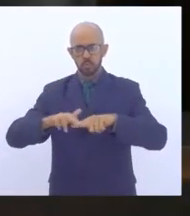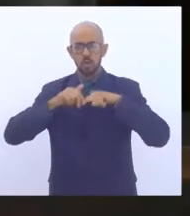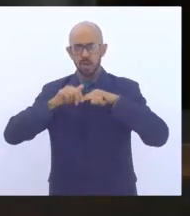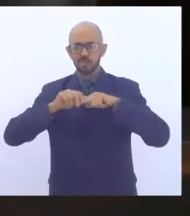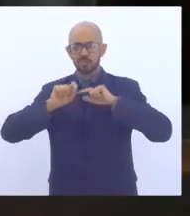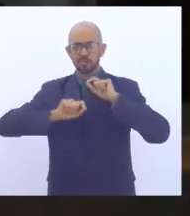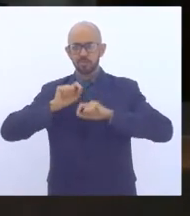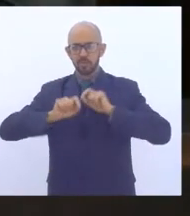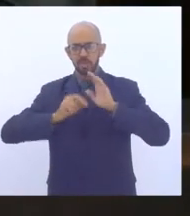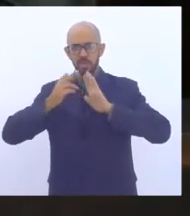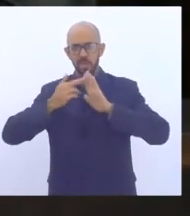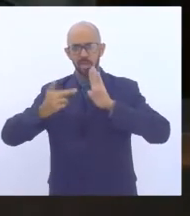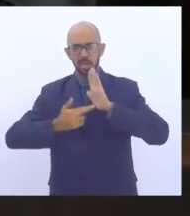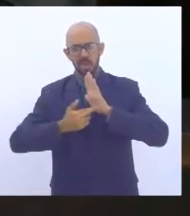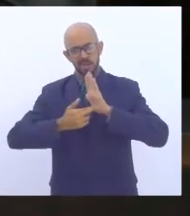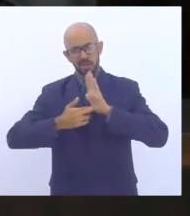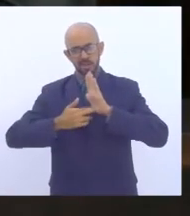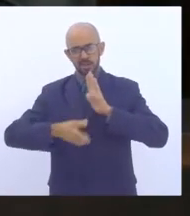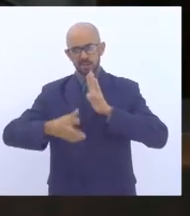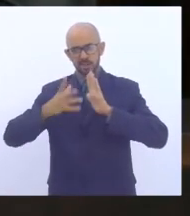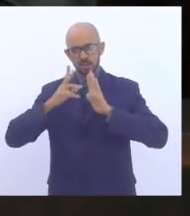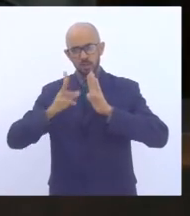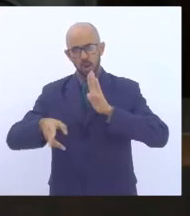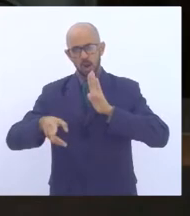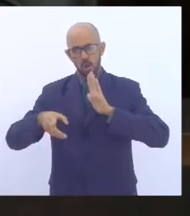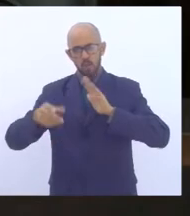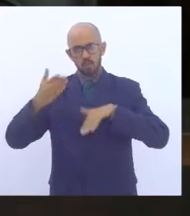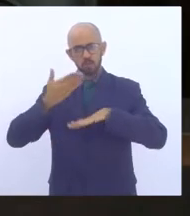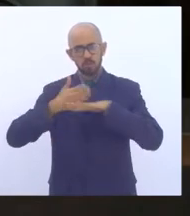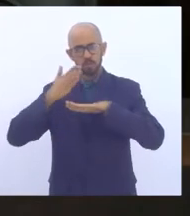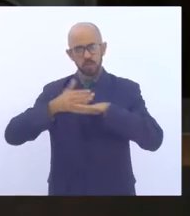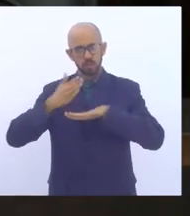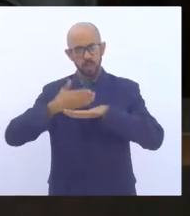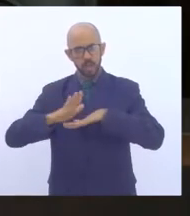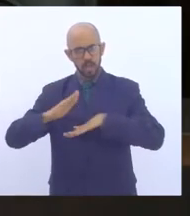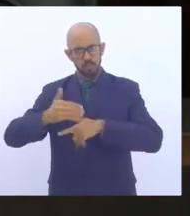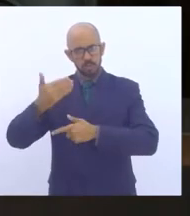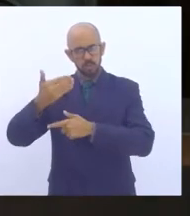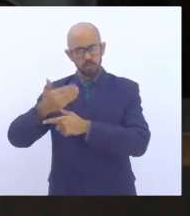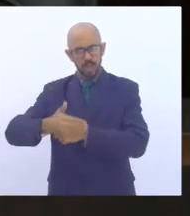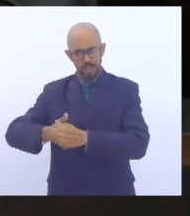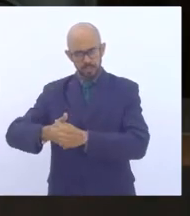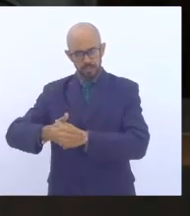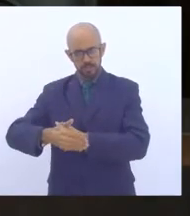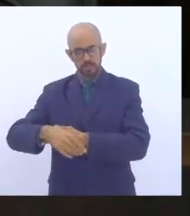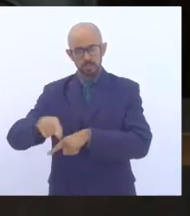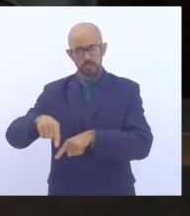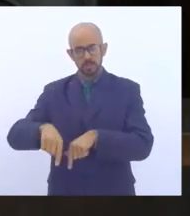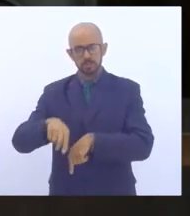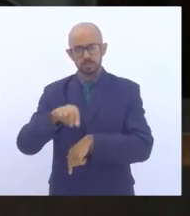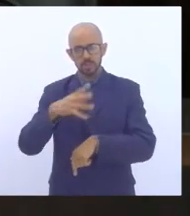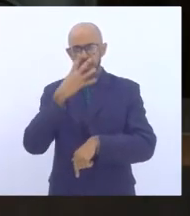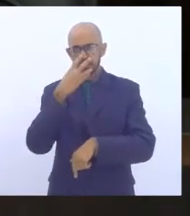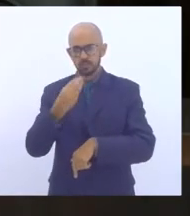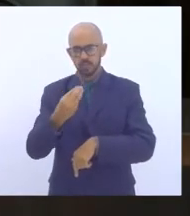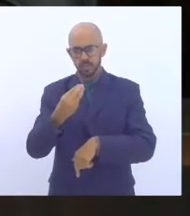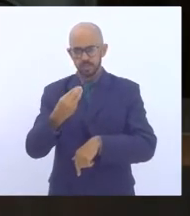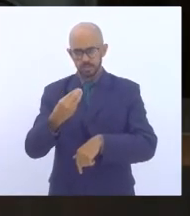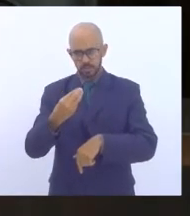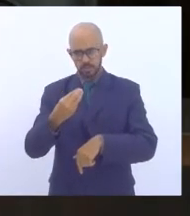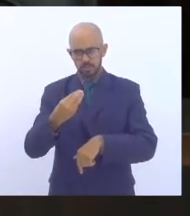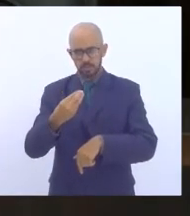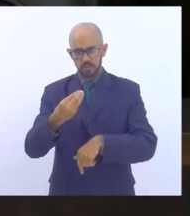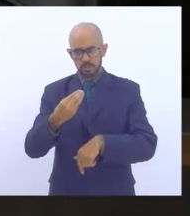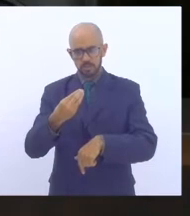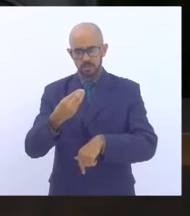vista que a regra semelhante já é praticada para os taxistas para as Vans de passageiros